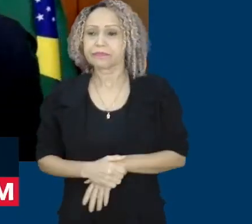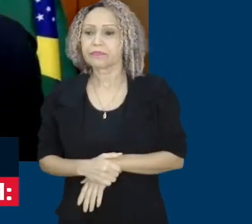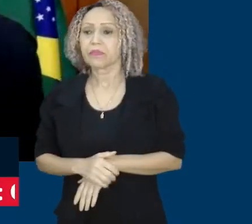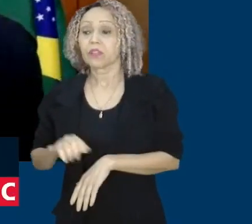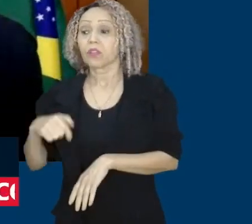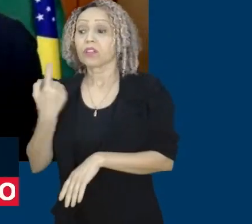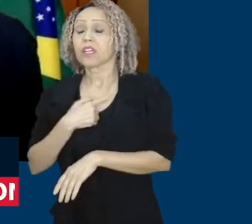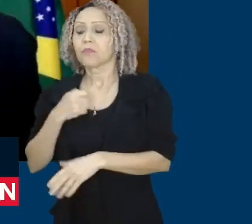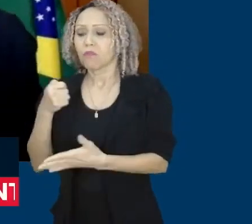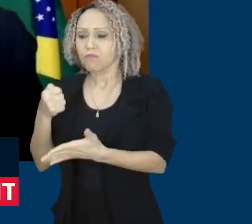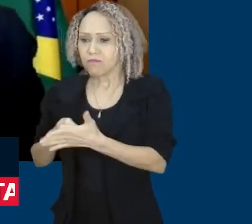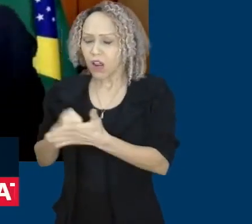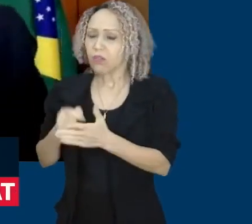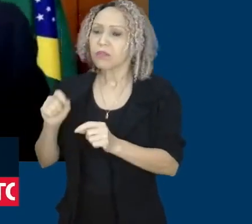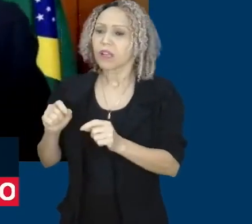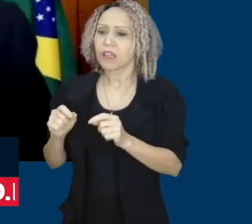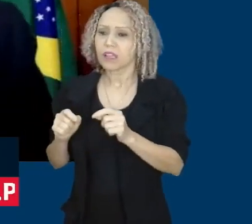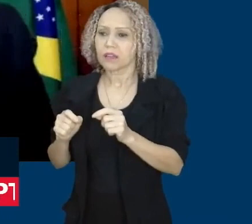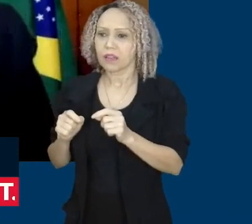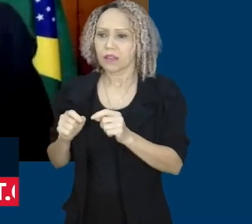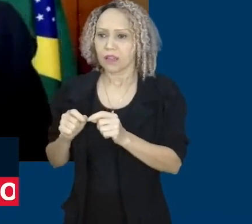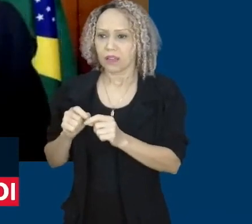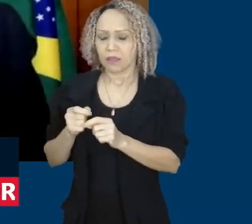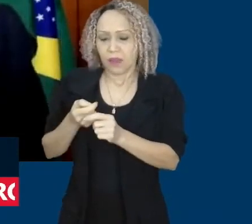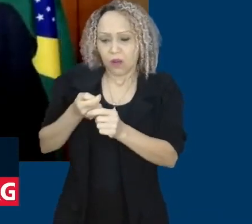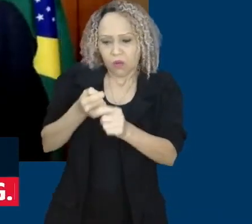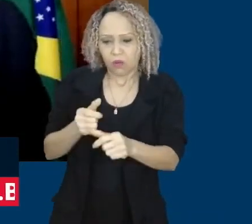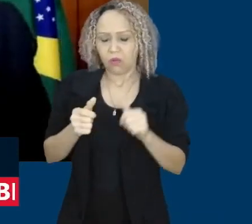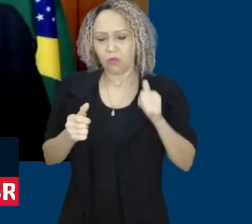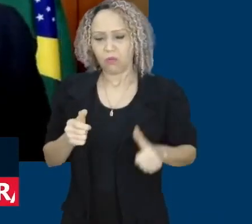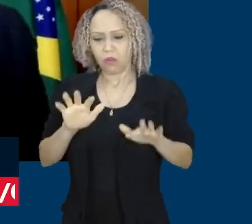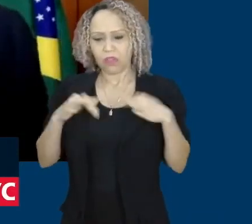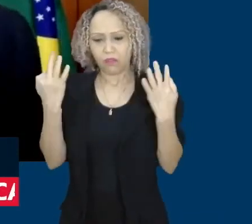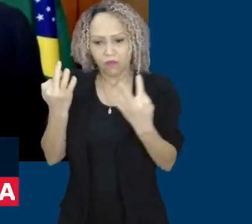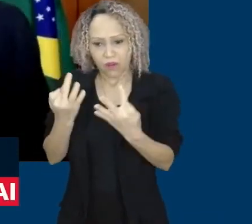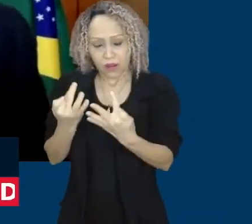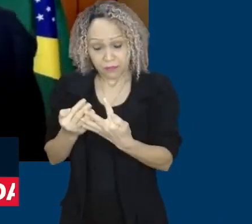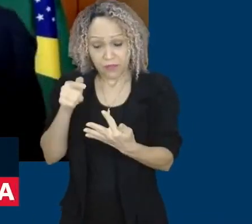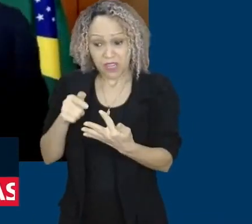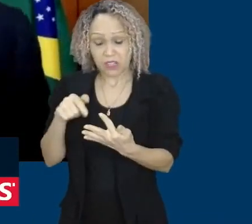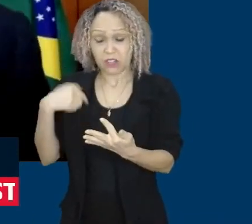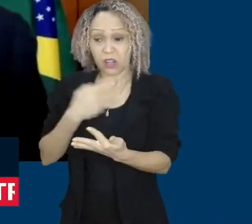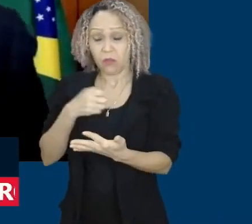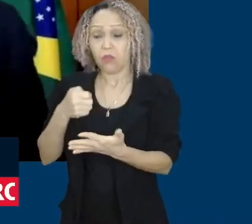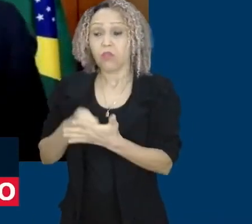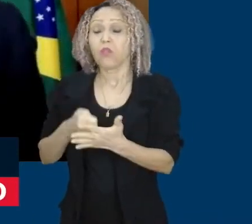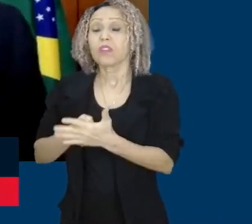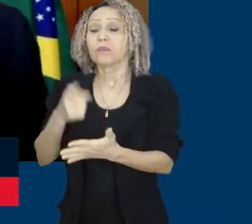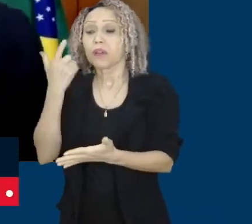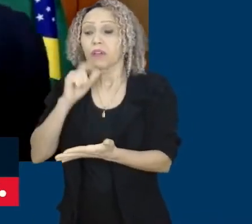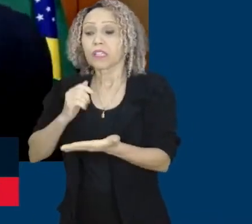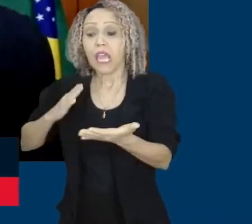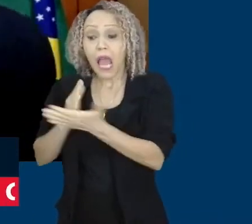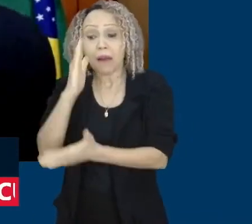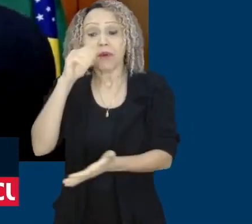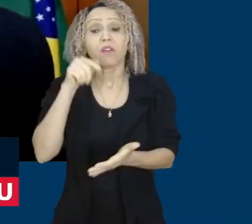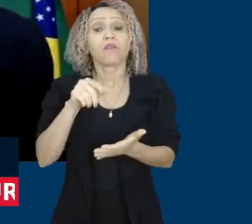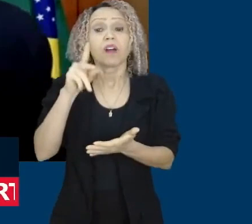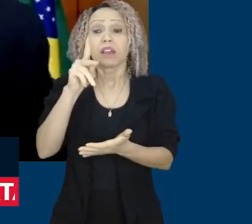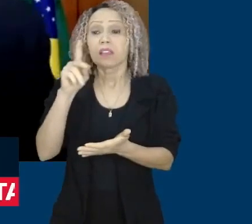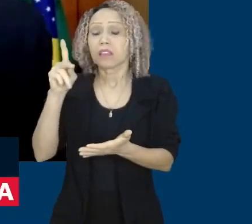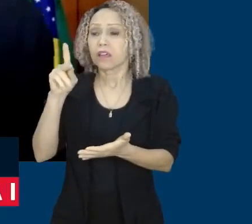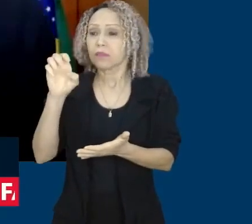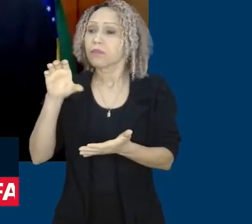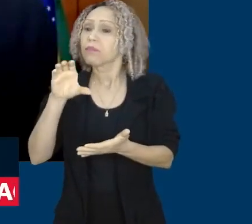pela aprovação do Bolsa Família, que vai abrir espaço orçamentário para que o governo possa imediatamente devolver esses